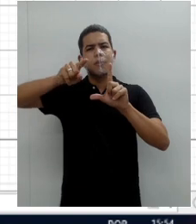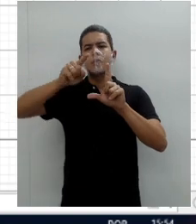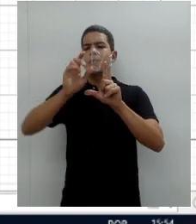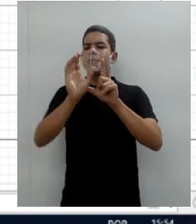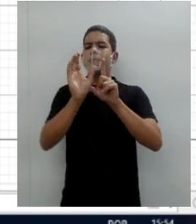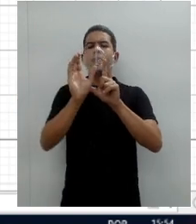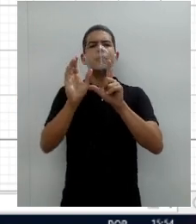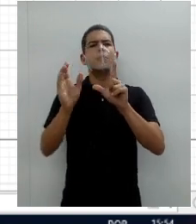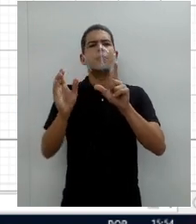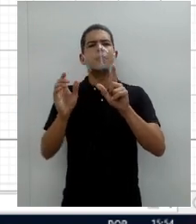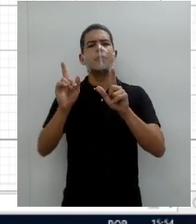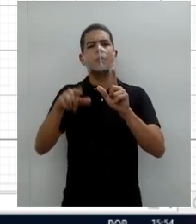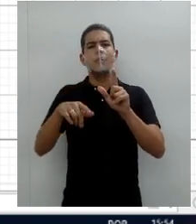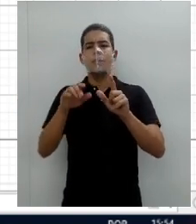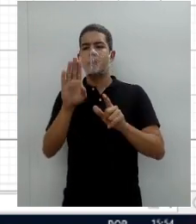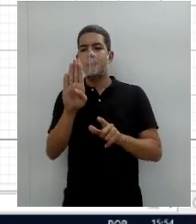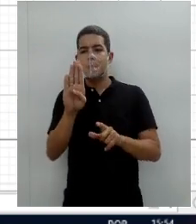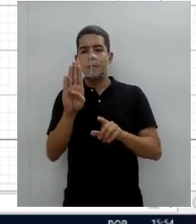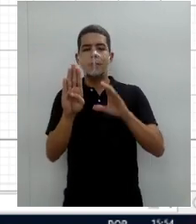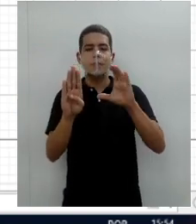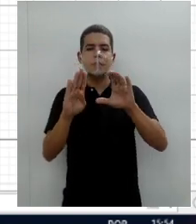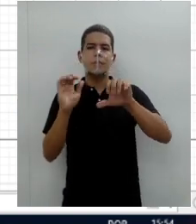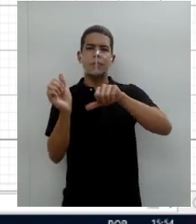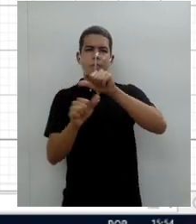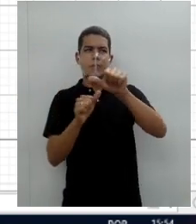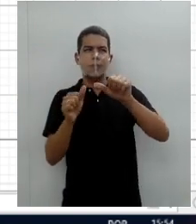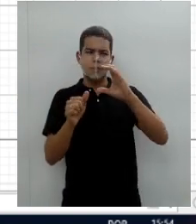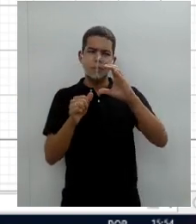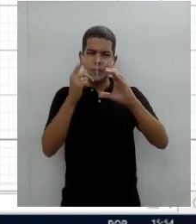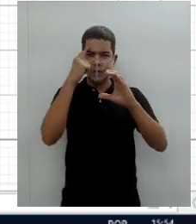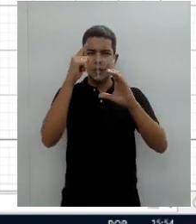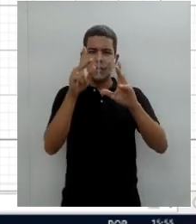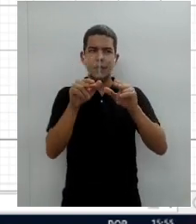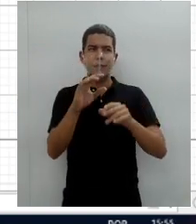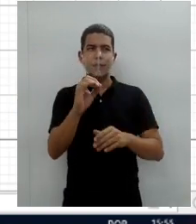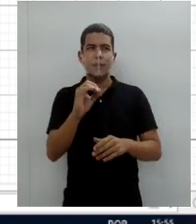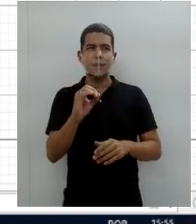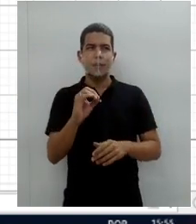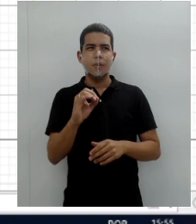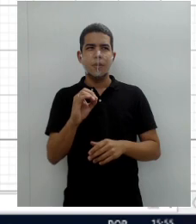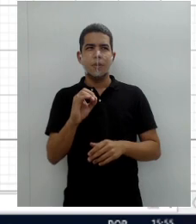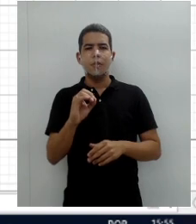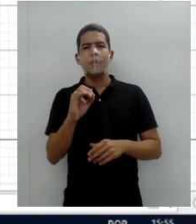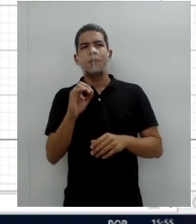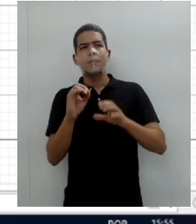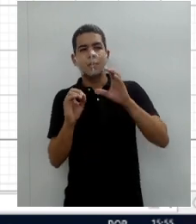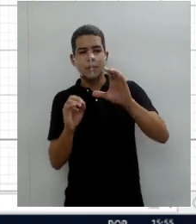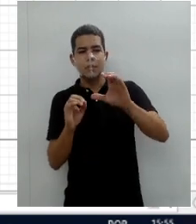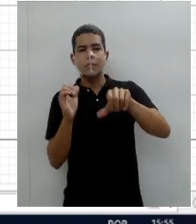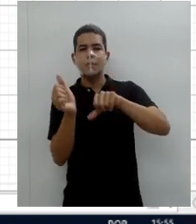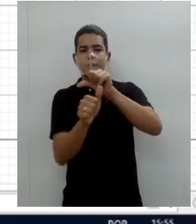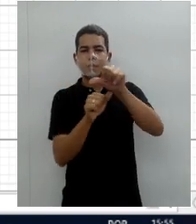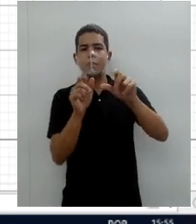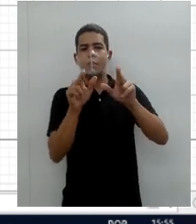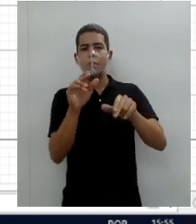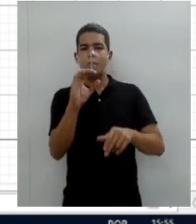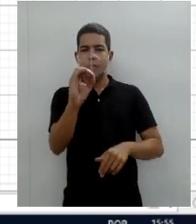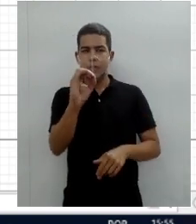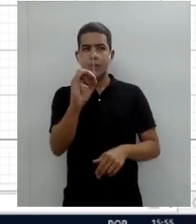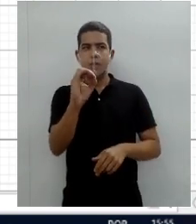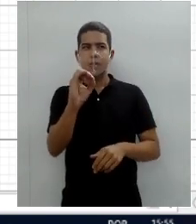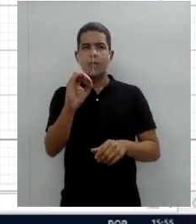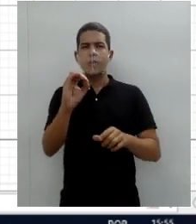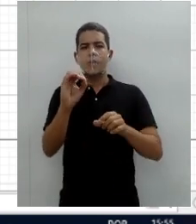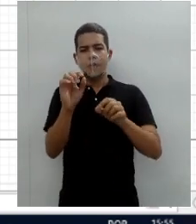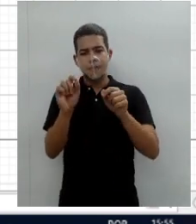o valor B e C. C igual a 0, não é verdade? E quando você alterar o C e colocar ele igual a 0, você vai